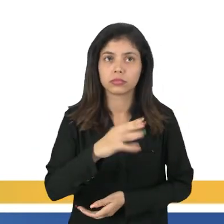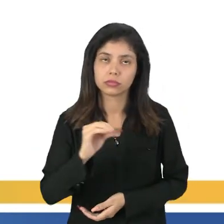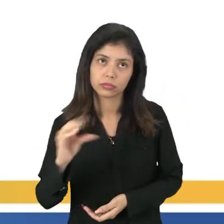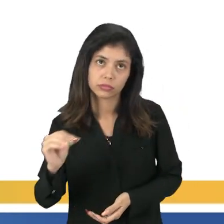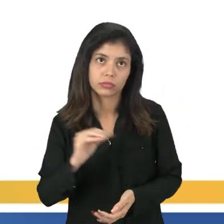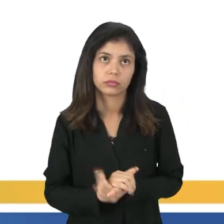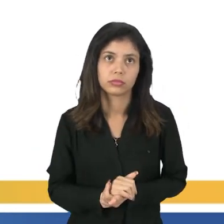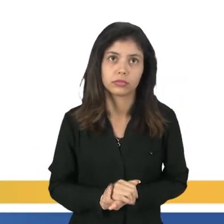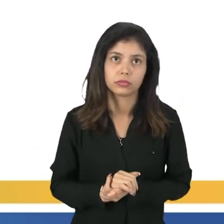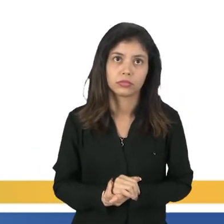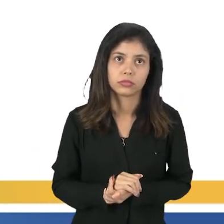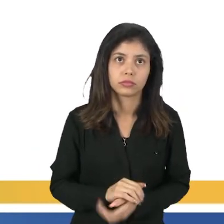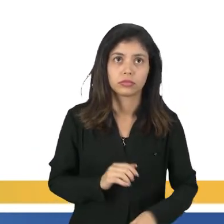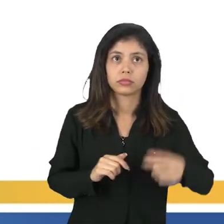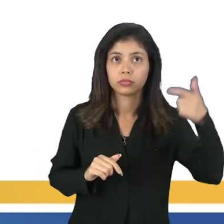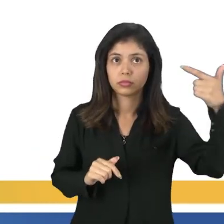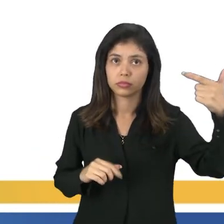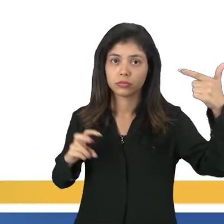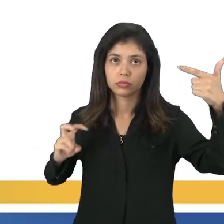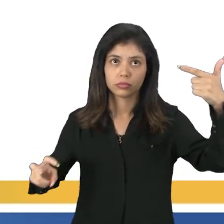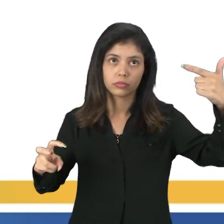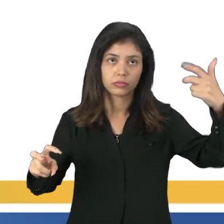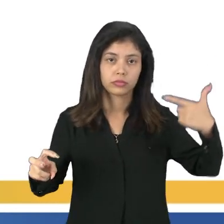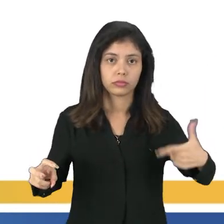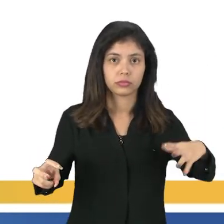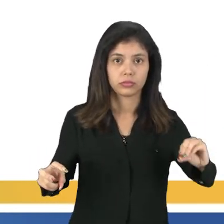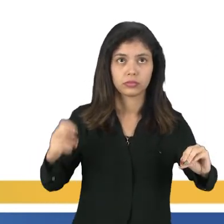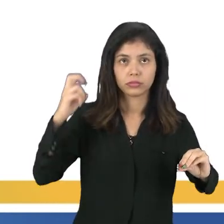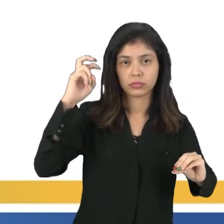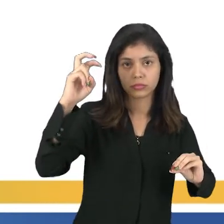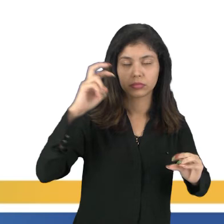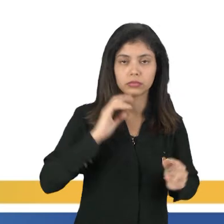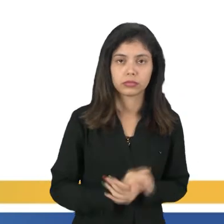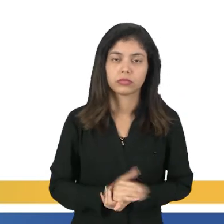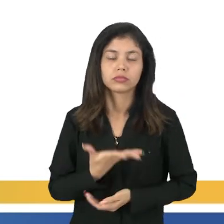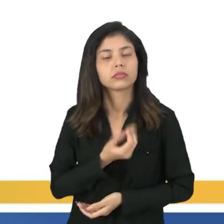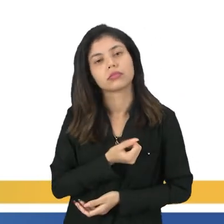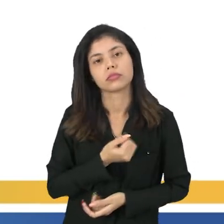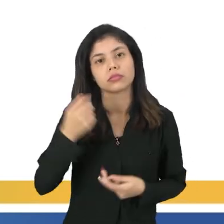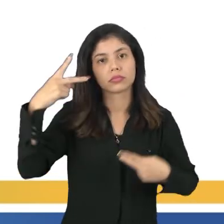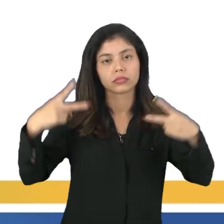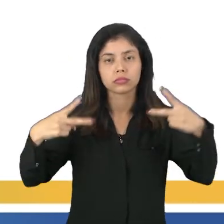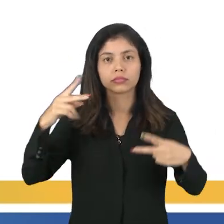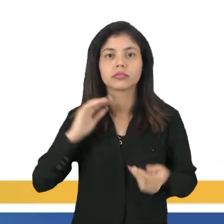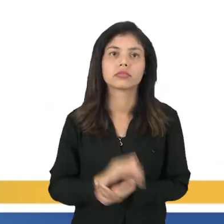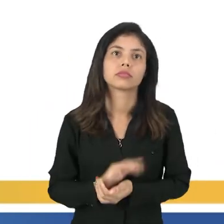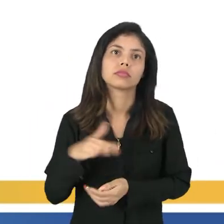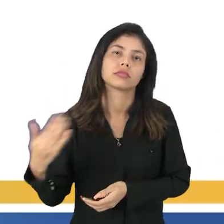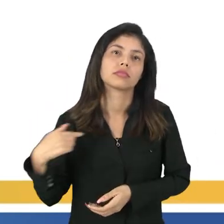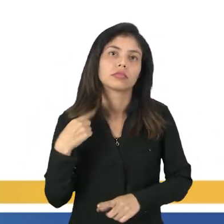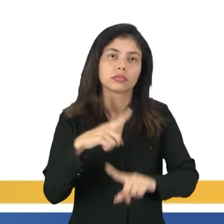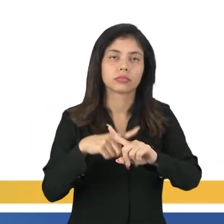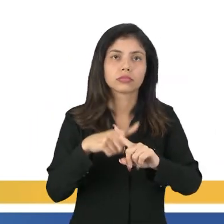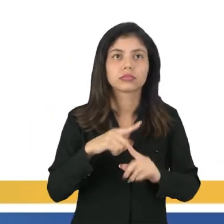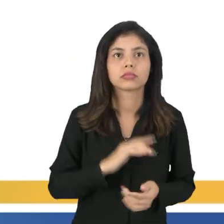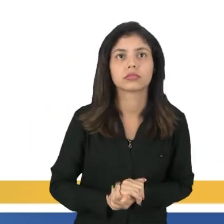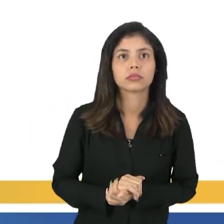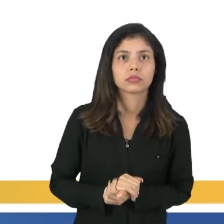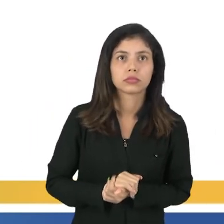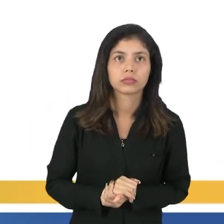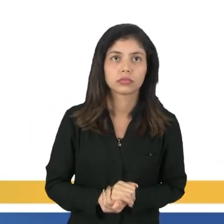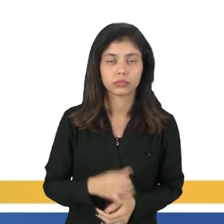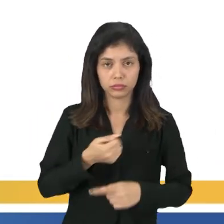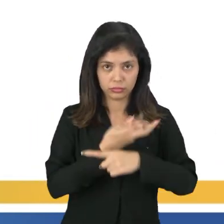Ou seja, eu vou ter que multiplicar ela por 5, tanto o numerador quanto o denominador. Quando você multiplica, você vai obter